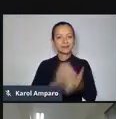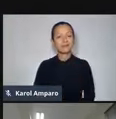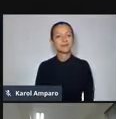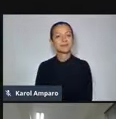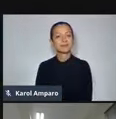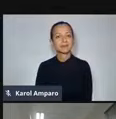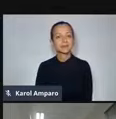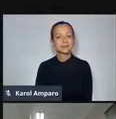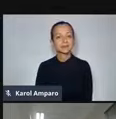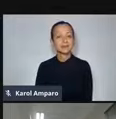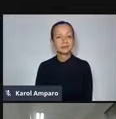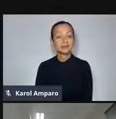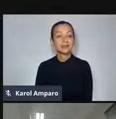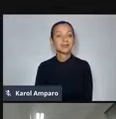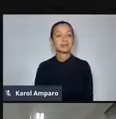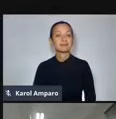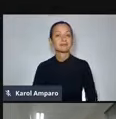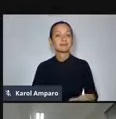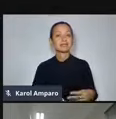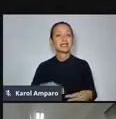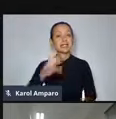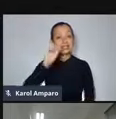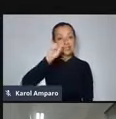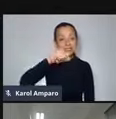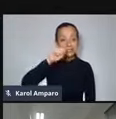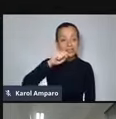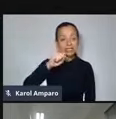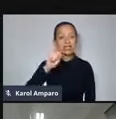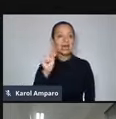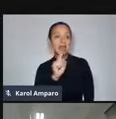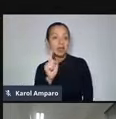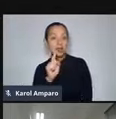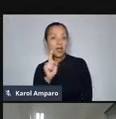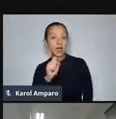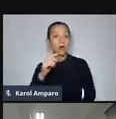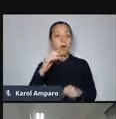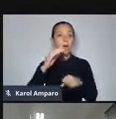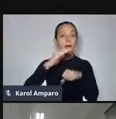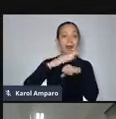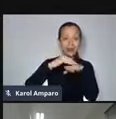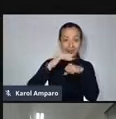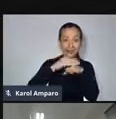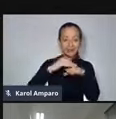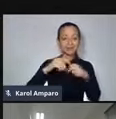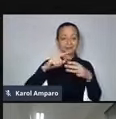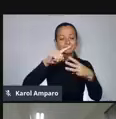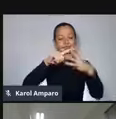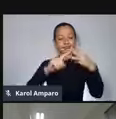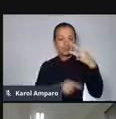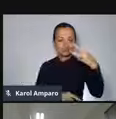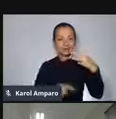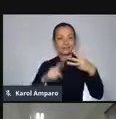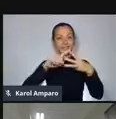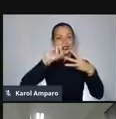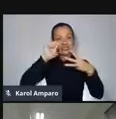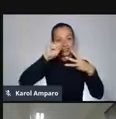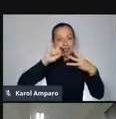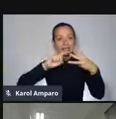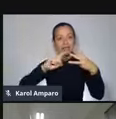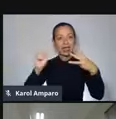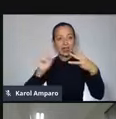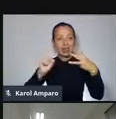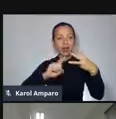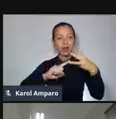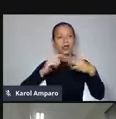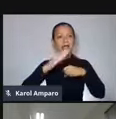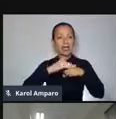Sim, não e carinho. Isso é a verdade mais absoluta, principalmente hoje, que criancinhas de 2, 3 anos, 4 anos já estão